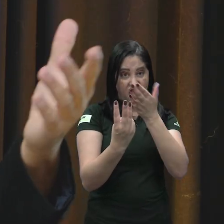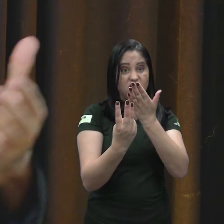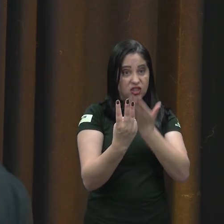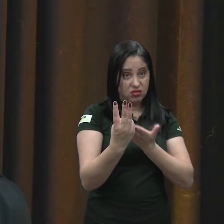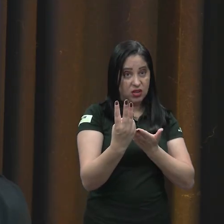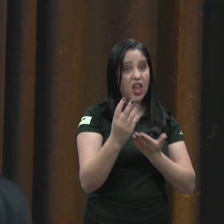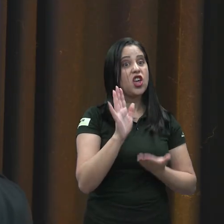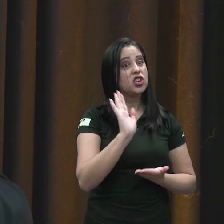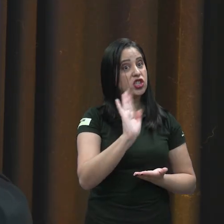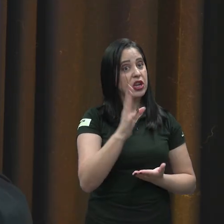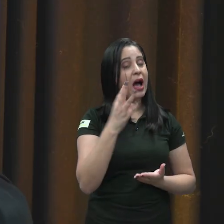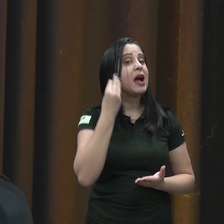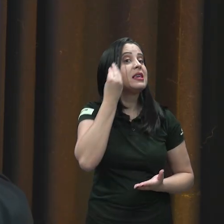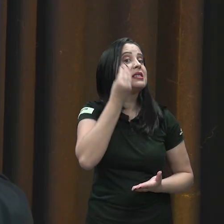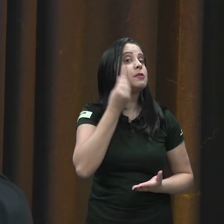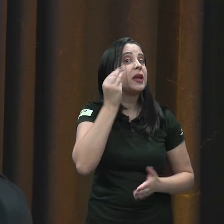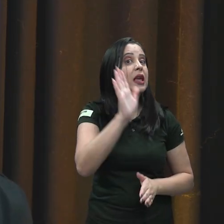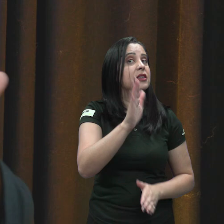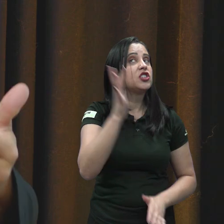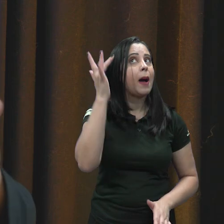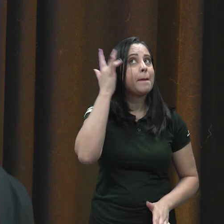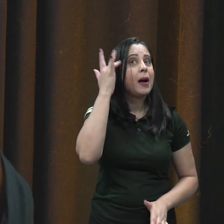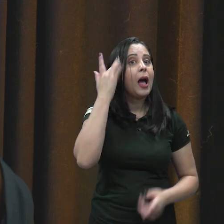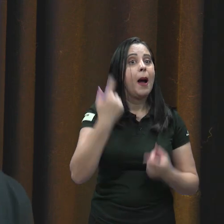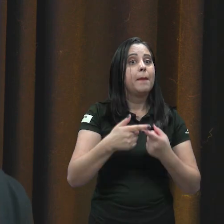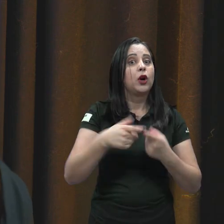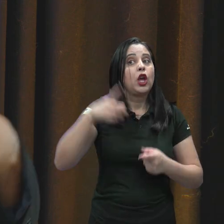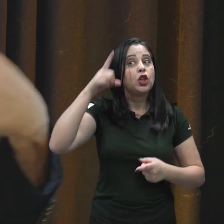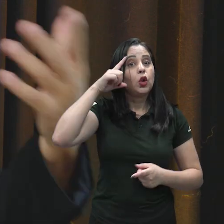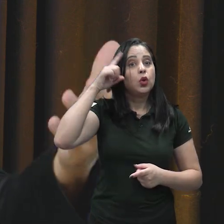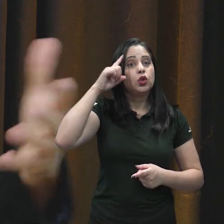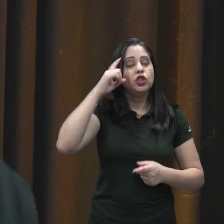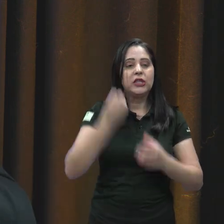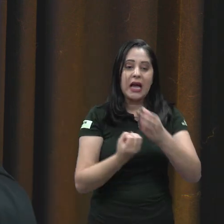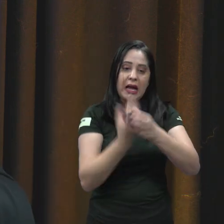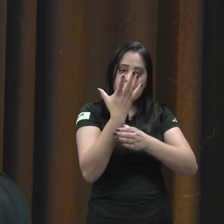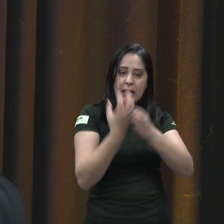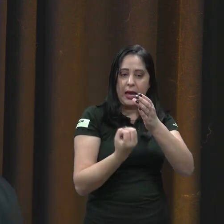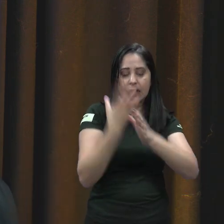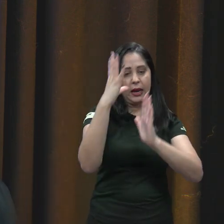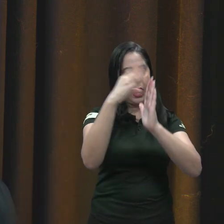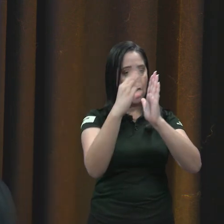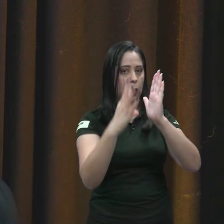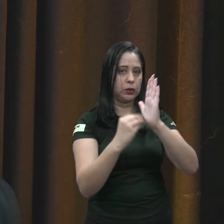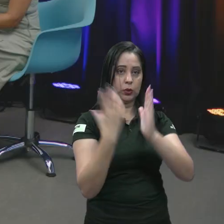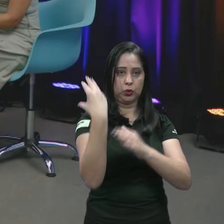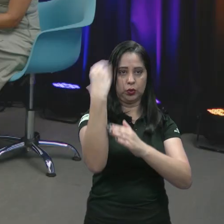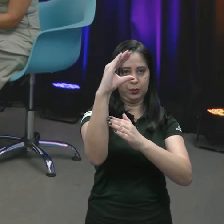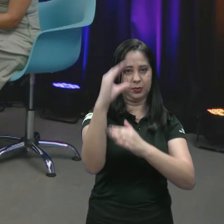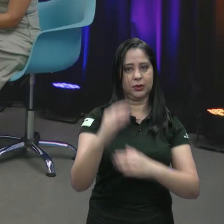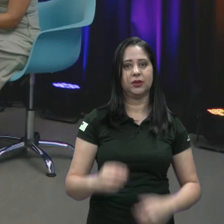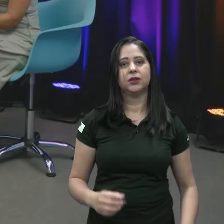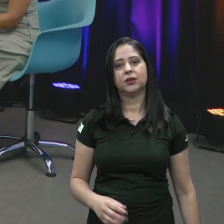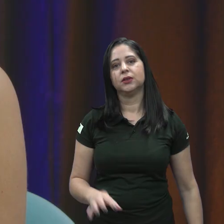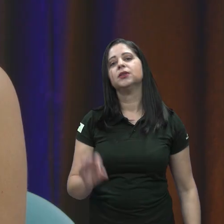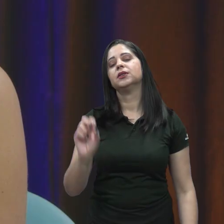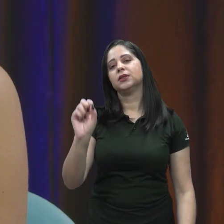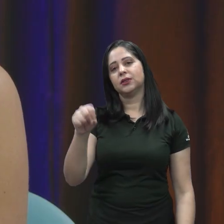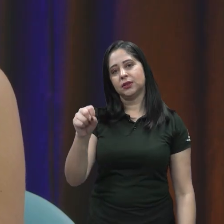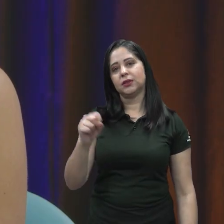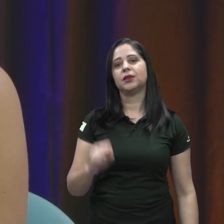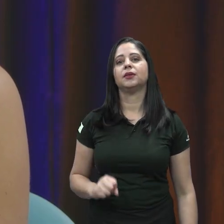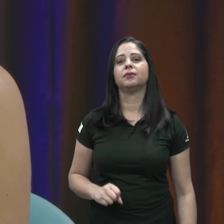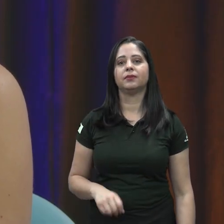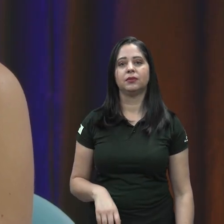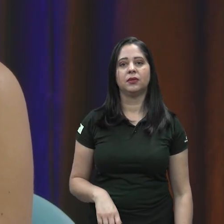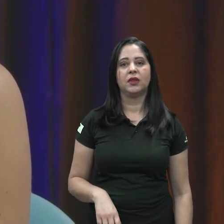cima disso, porque é uma constância de criação que te deixa mais à vontade para se expor. Então, a constância, hein, gente. Exato. Começar a fazer.